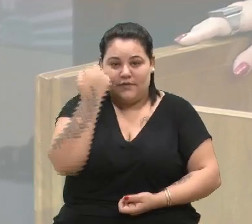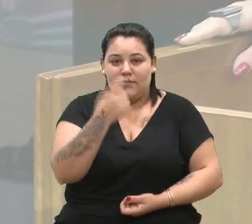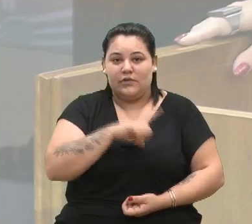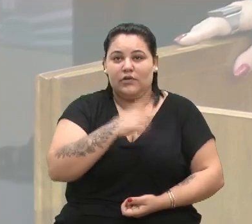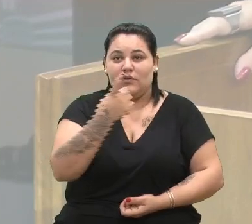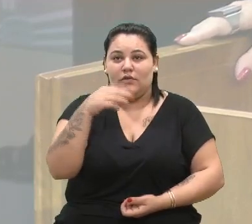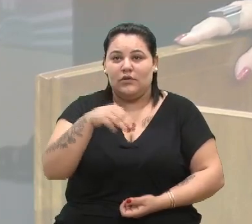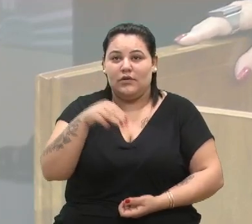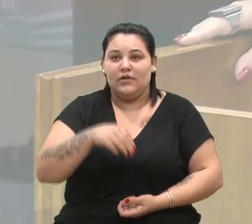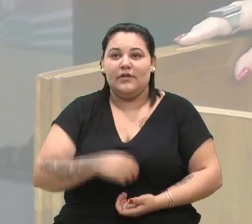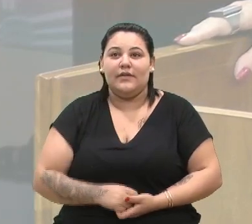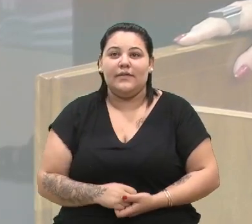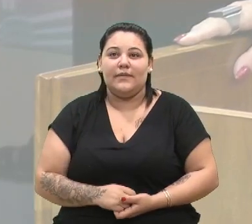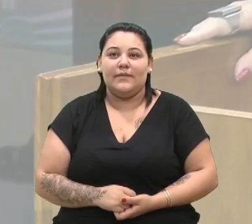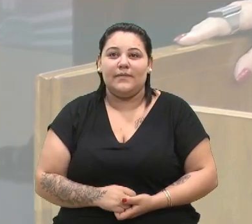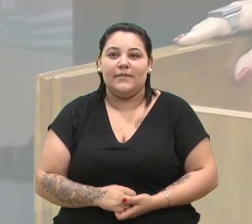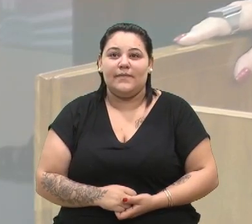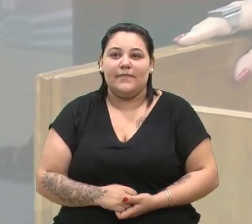minuto.